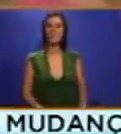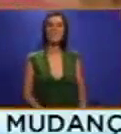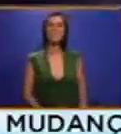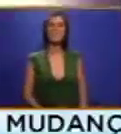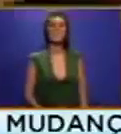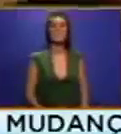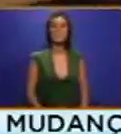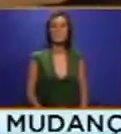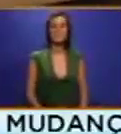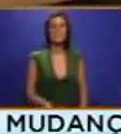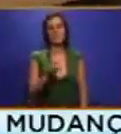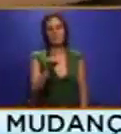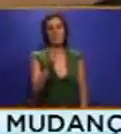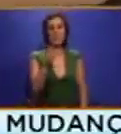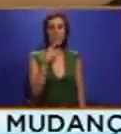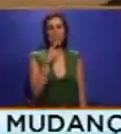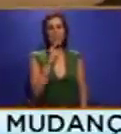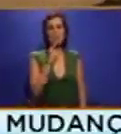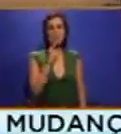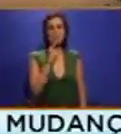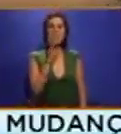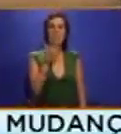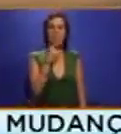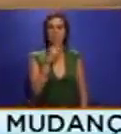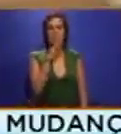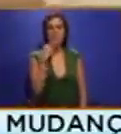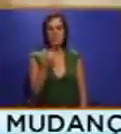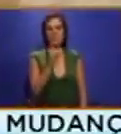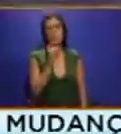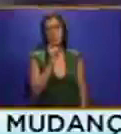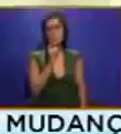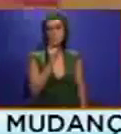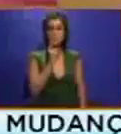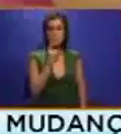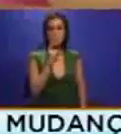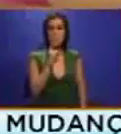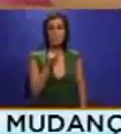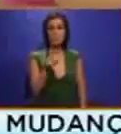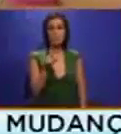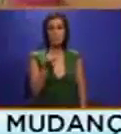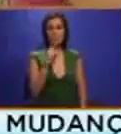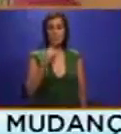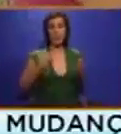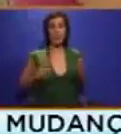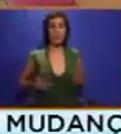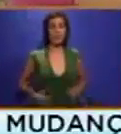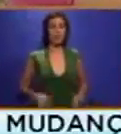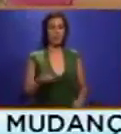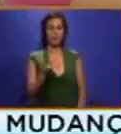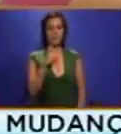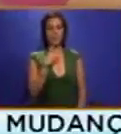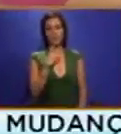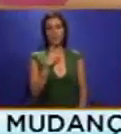giras talvez esta camisa também Ach ol penso que um vestido